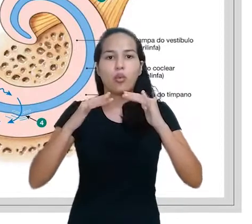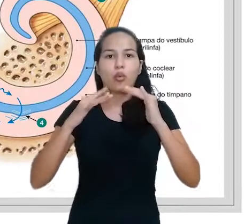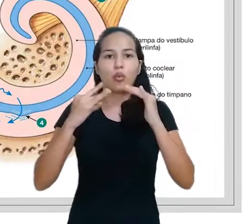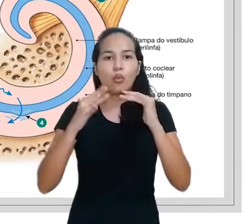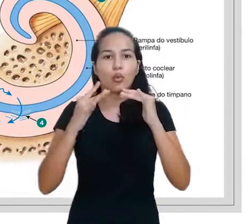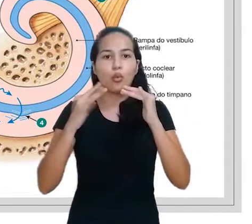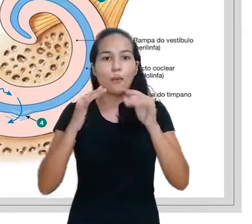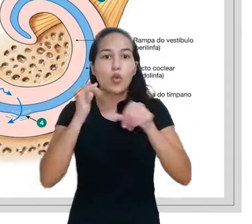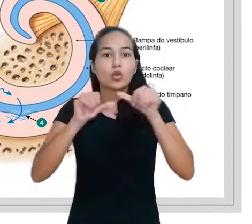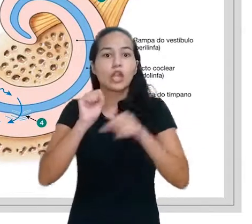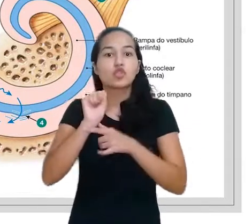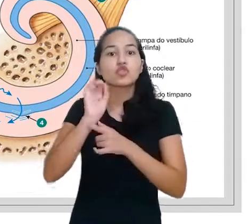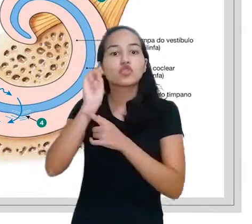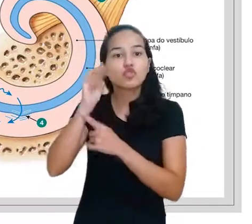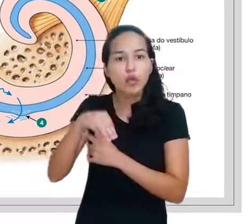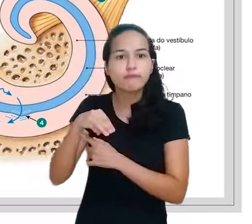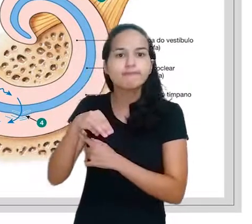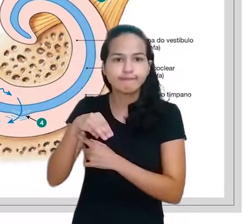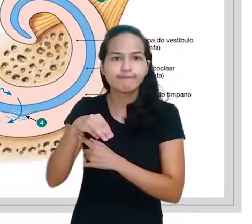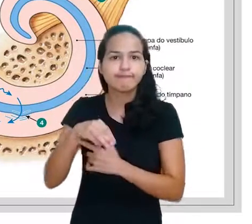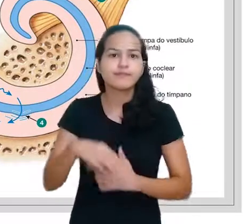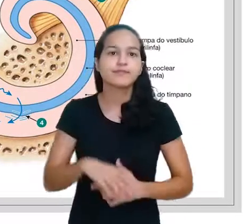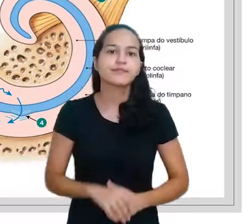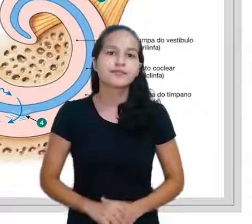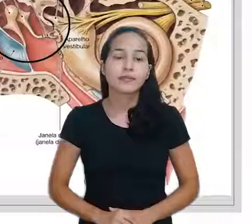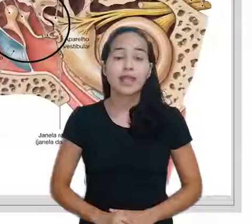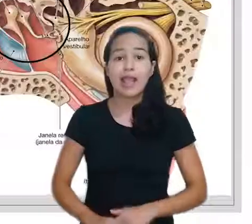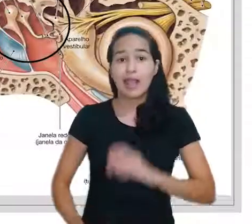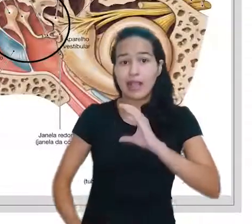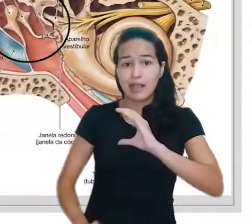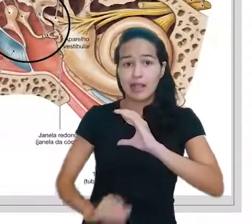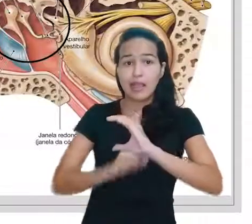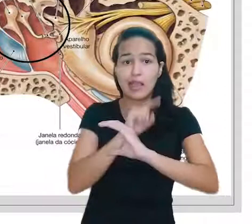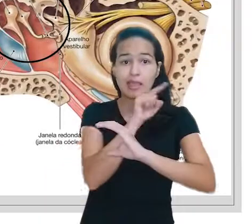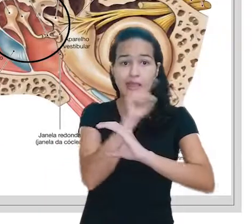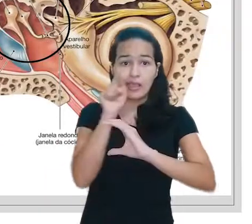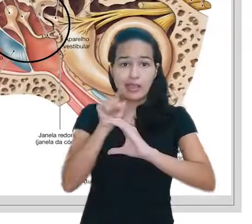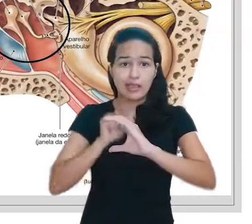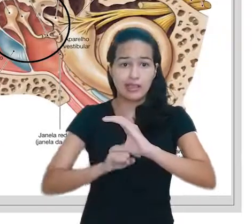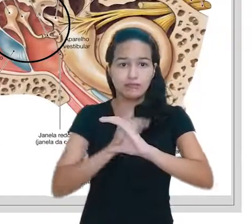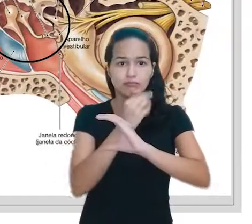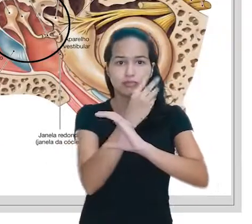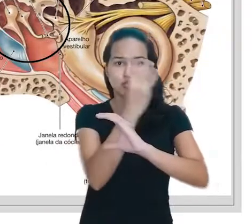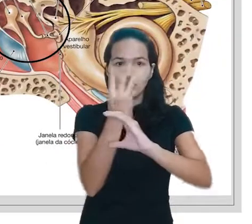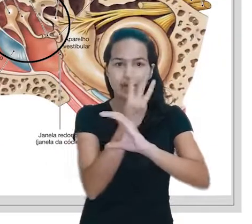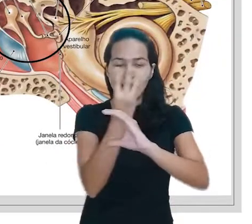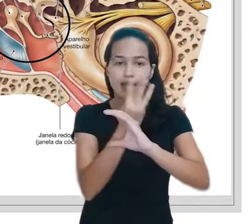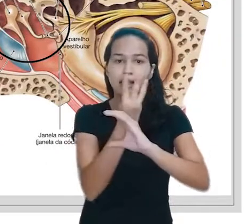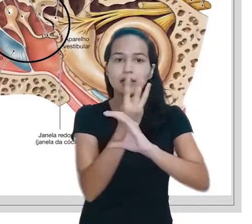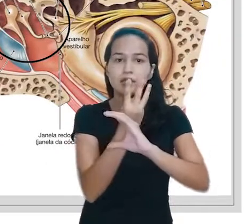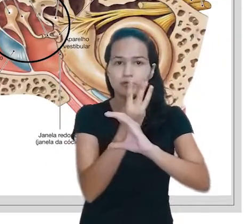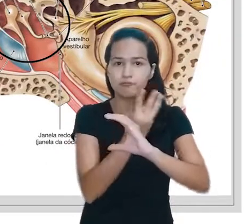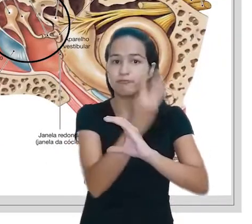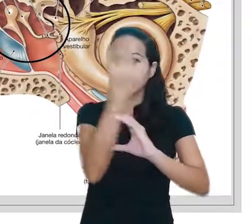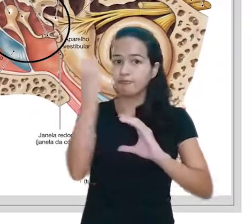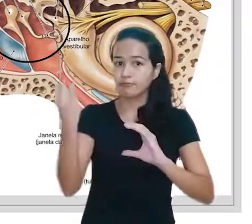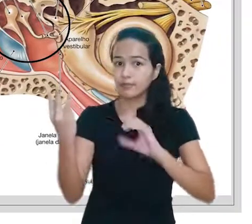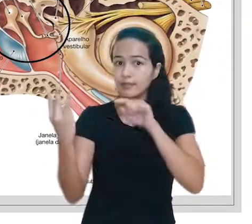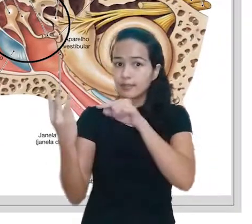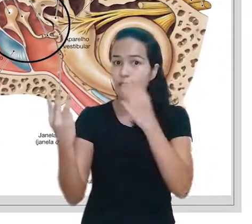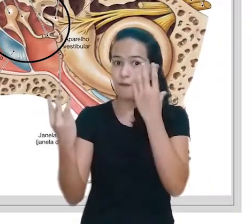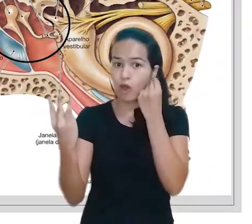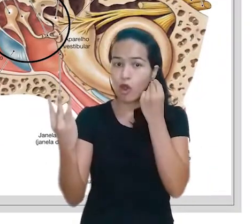vai transformar essa vibração em um som. Esses são os três ossículos da audição. Essa foto foi